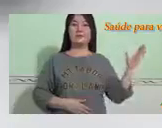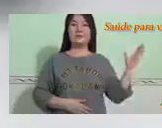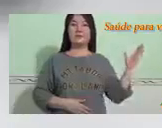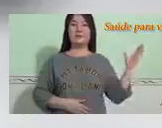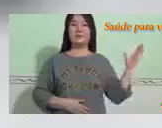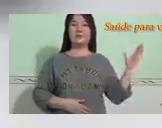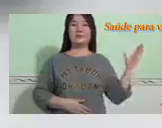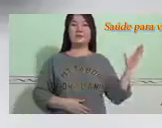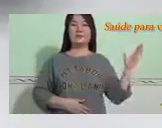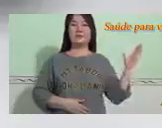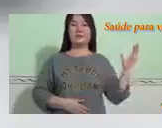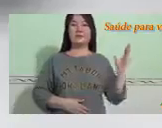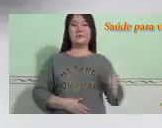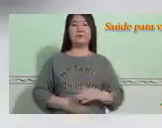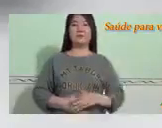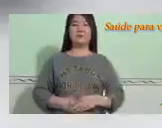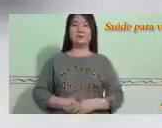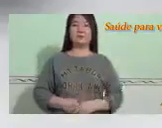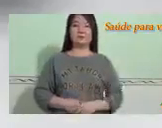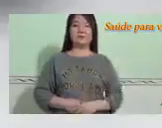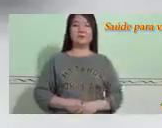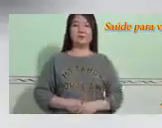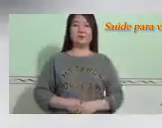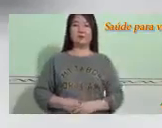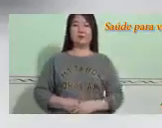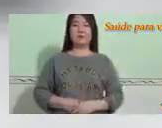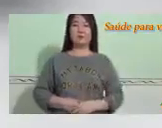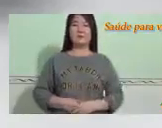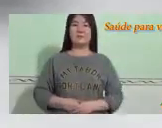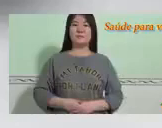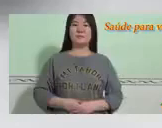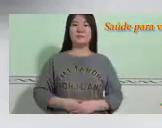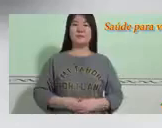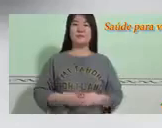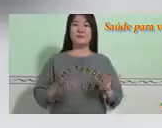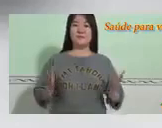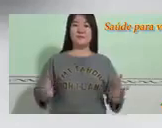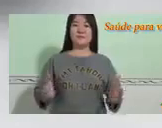ao chile no exterior os cope o vínculo dentro do útero vírgula promovendo a sua expansão